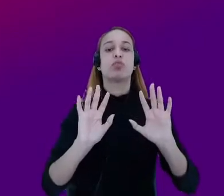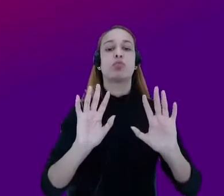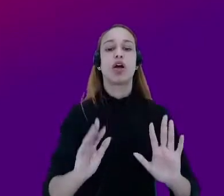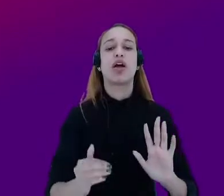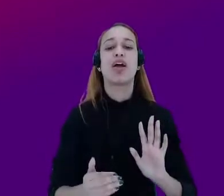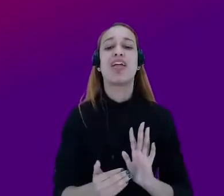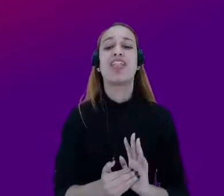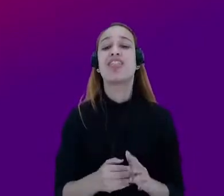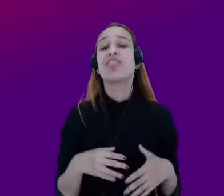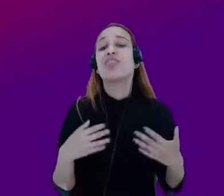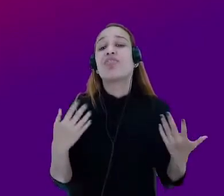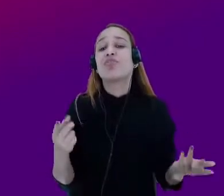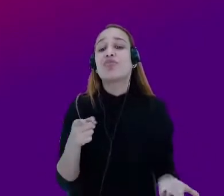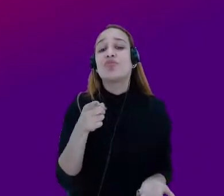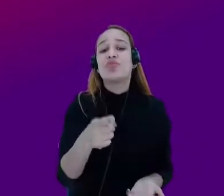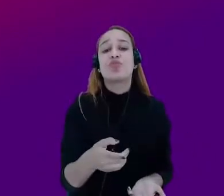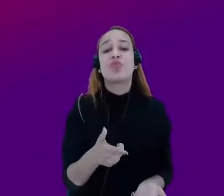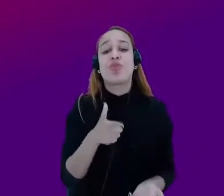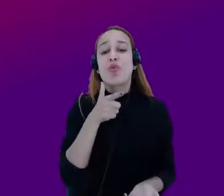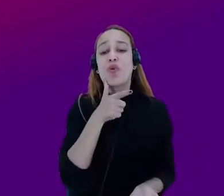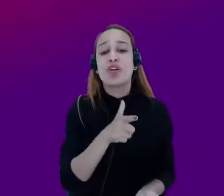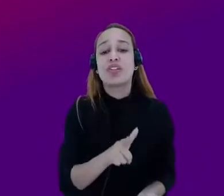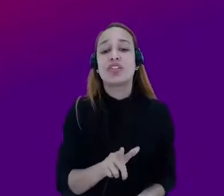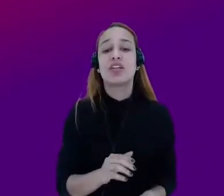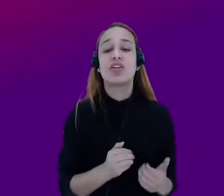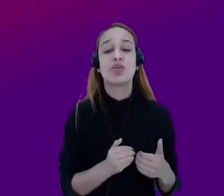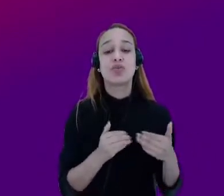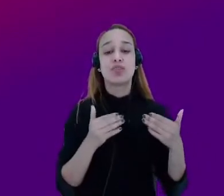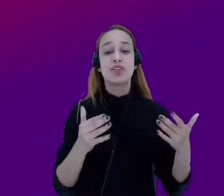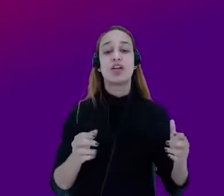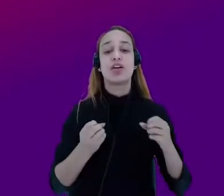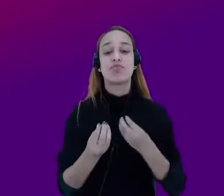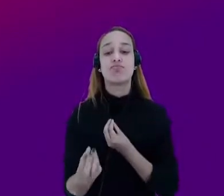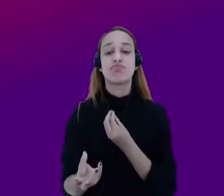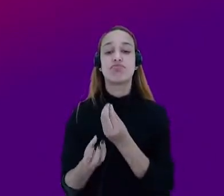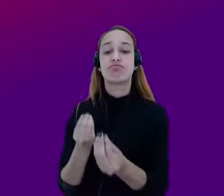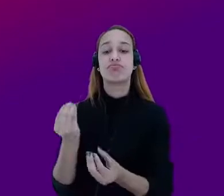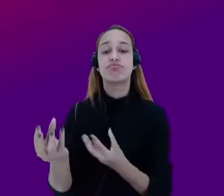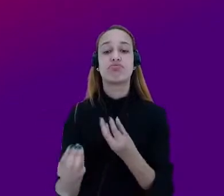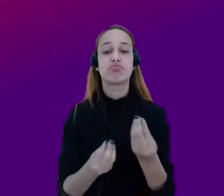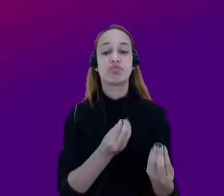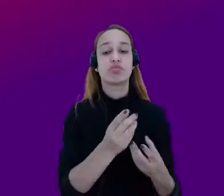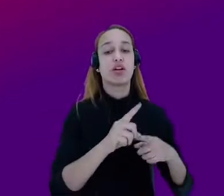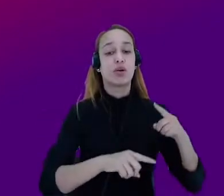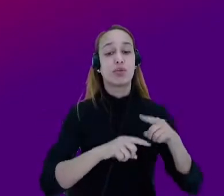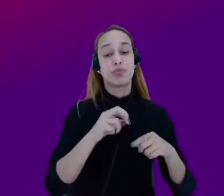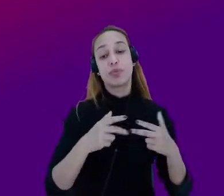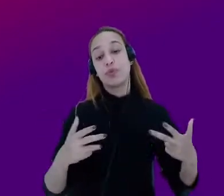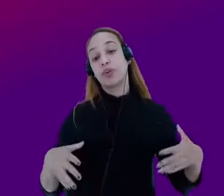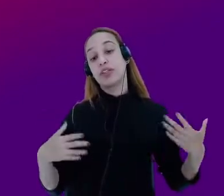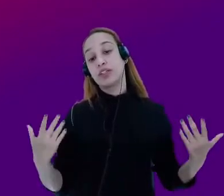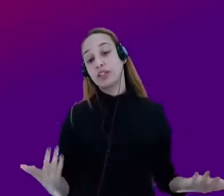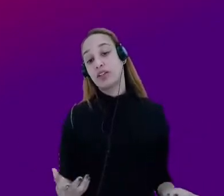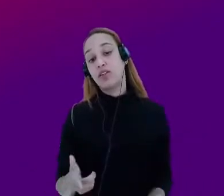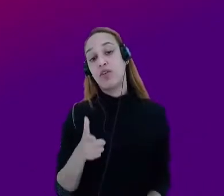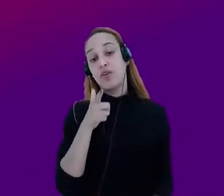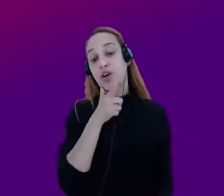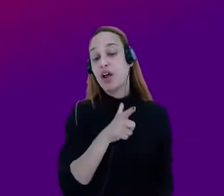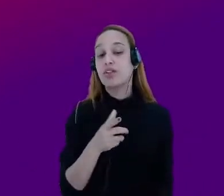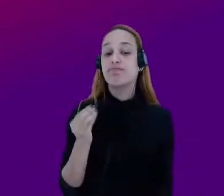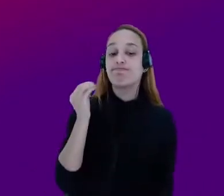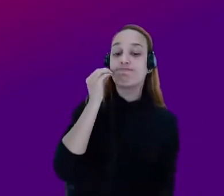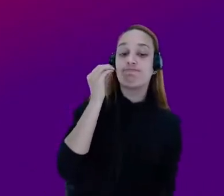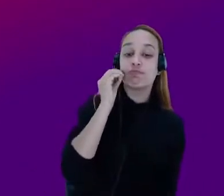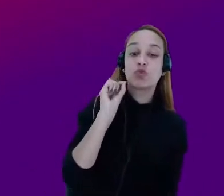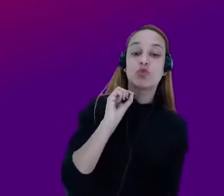você consegue começar a distribuir esse produto, né? Você consegue dar uma olhada nas linhas de